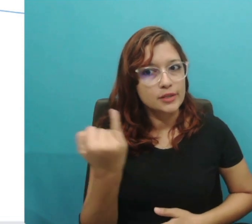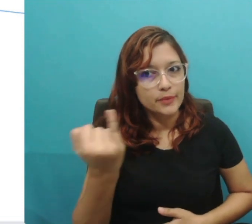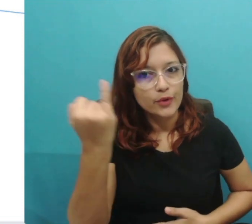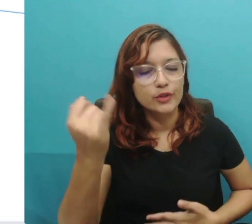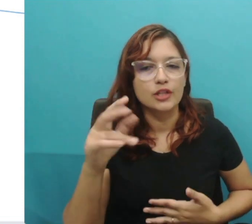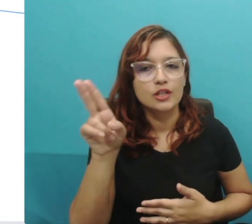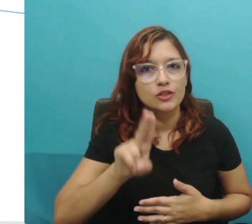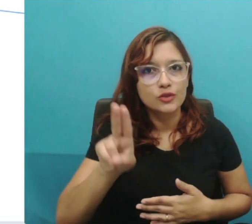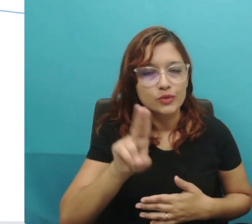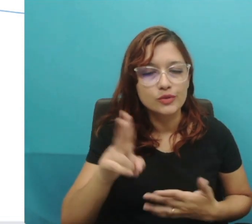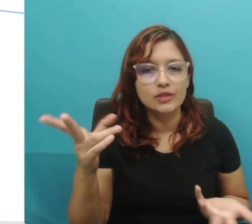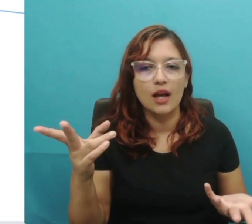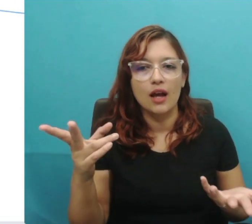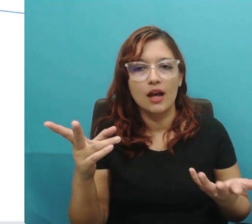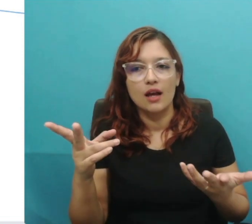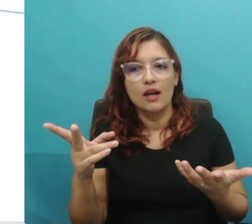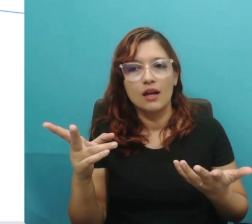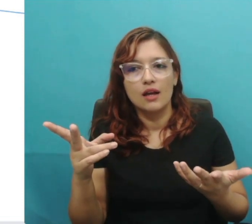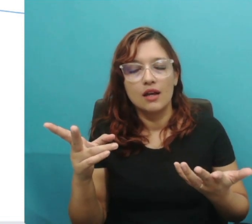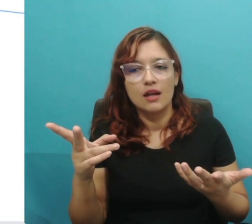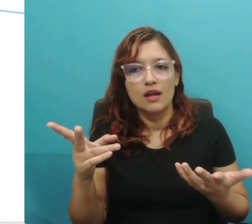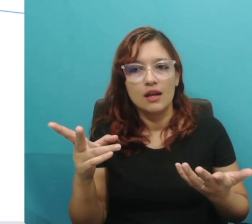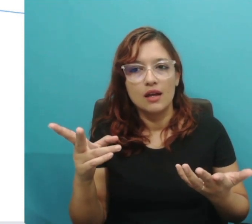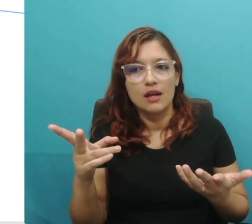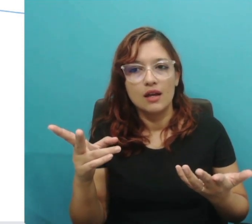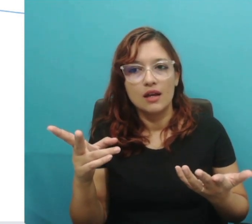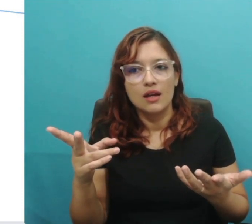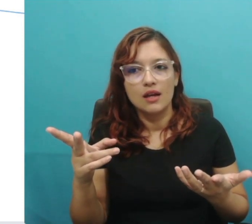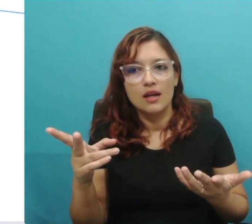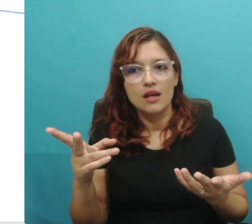Por isso que na língua portuguesa é importante usar